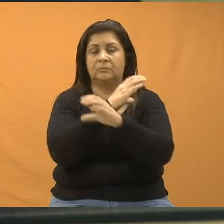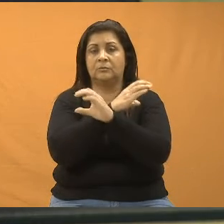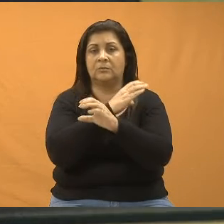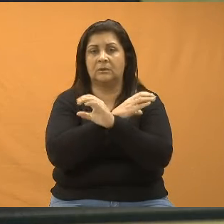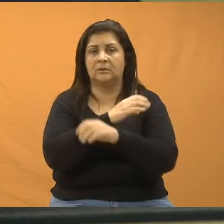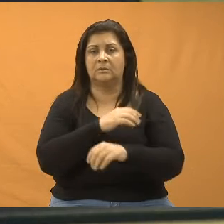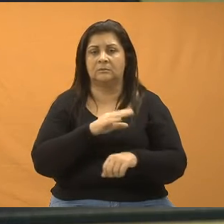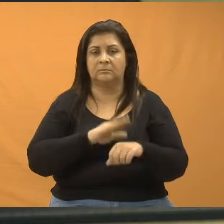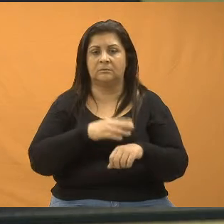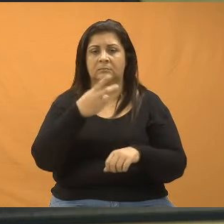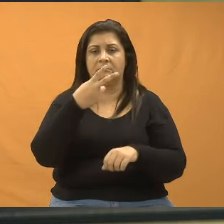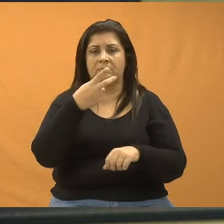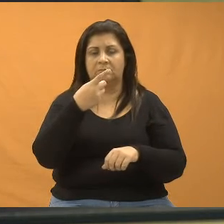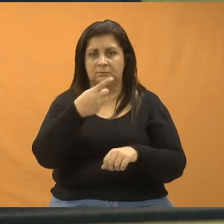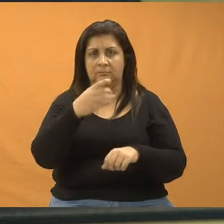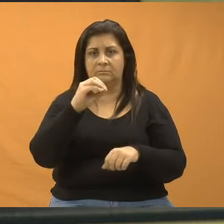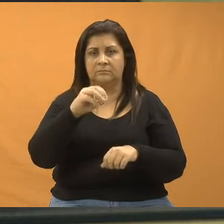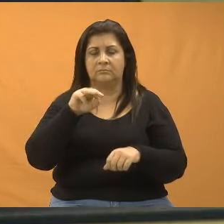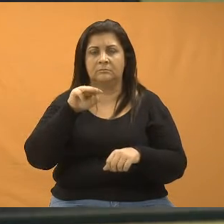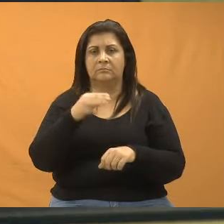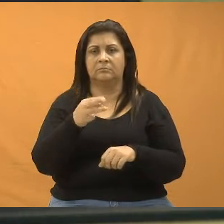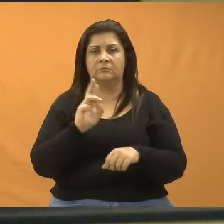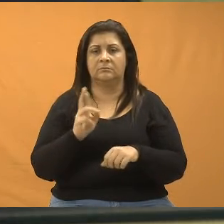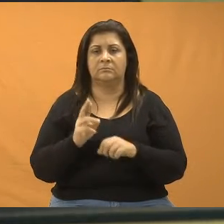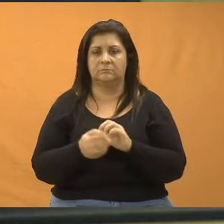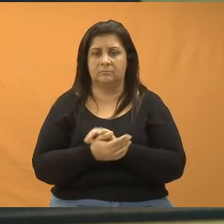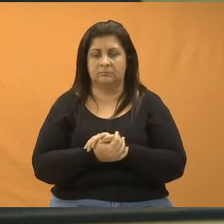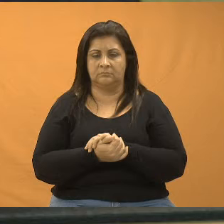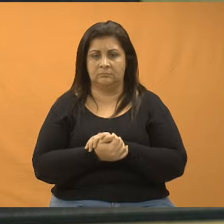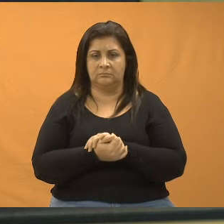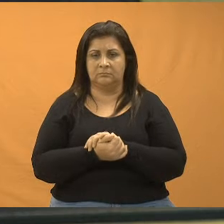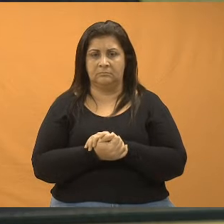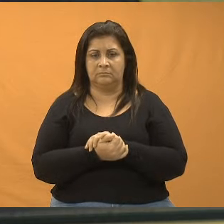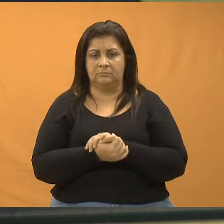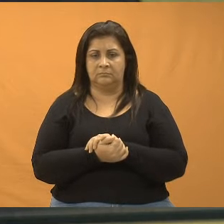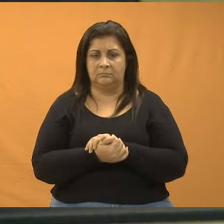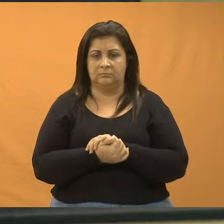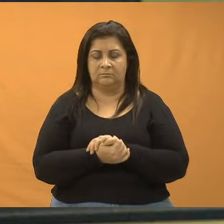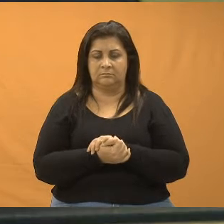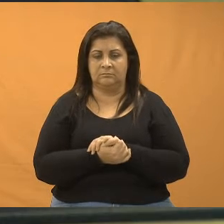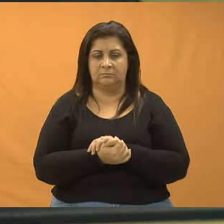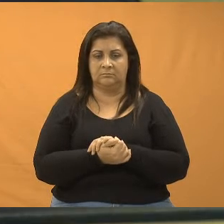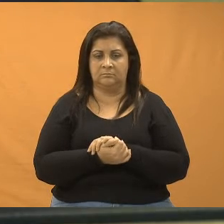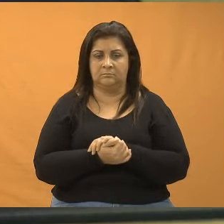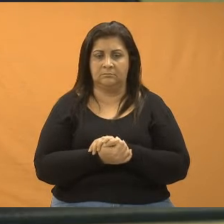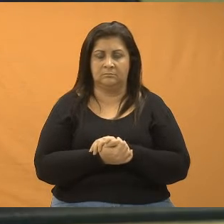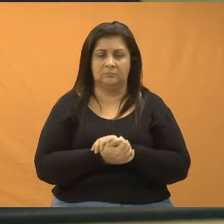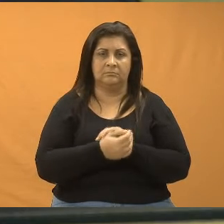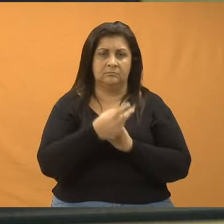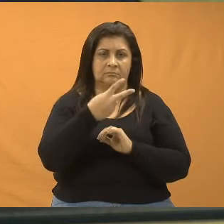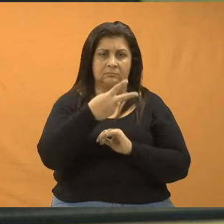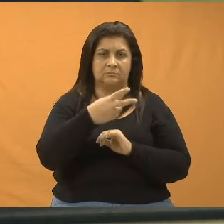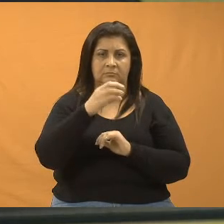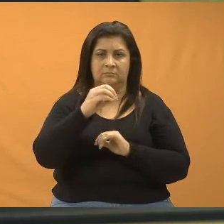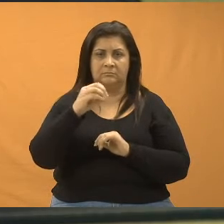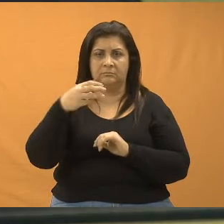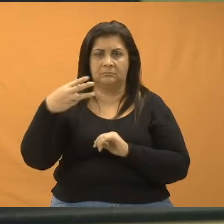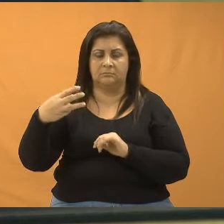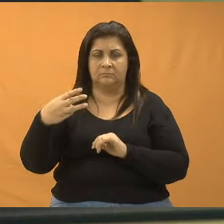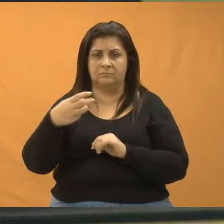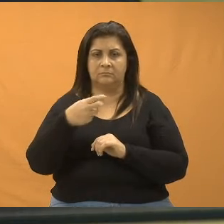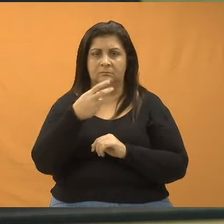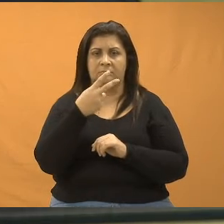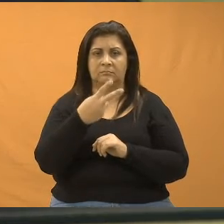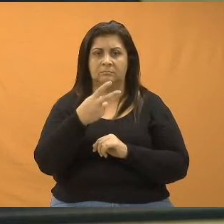reais. Então, deu um avanço ainda maior na dívida. Então, a dívida saiu de 2003 de 25 milhões, chegou